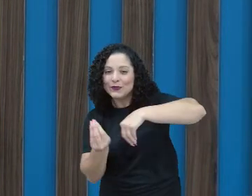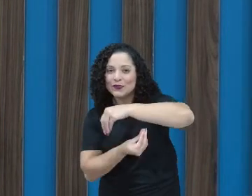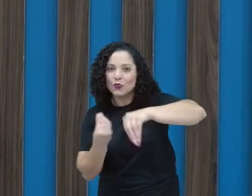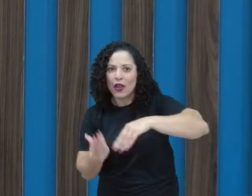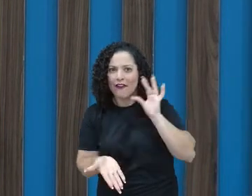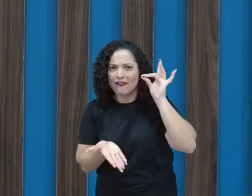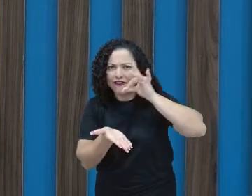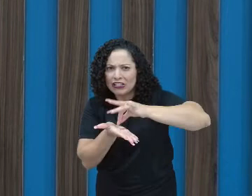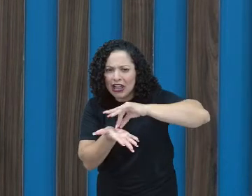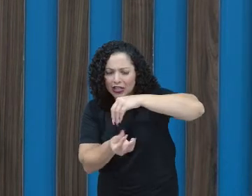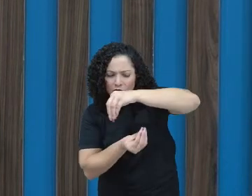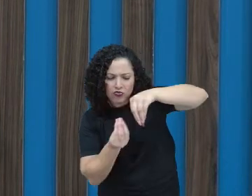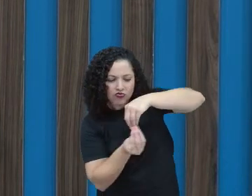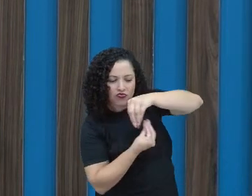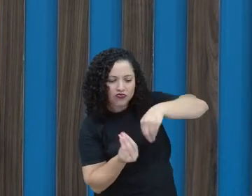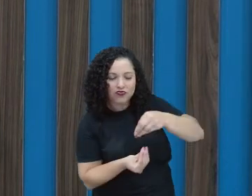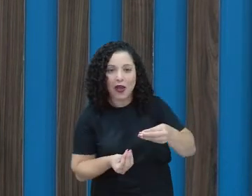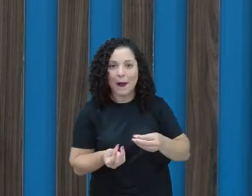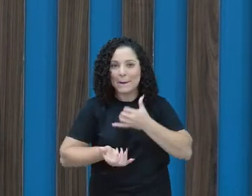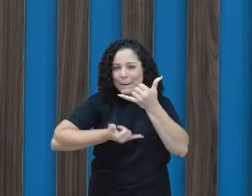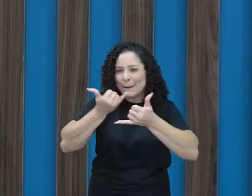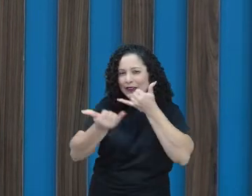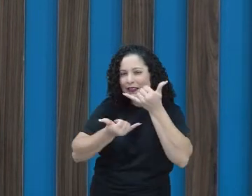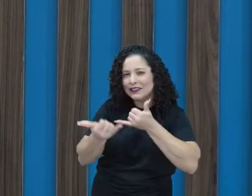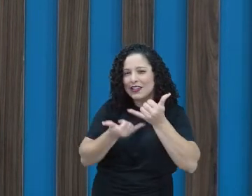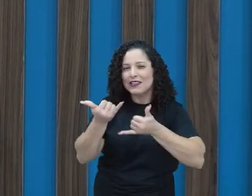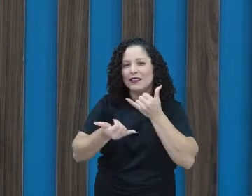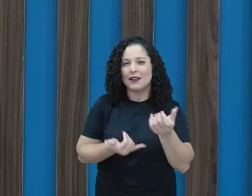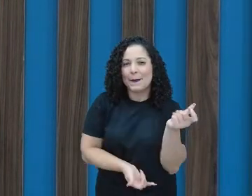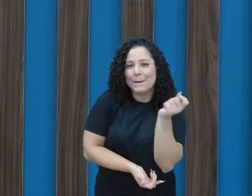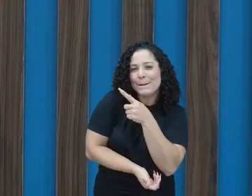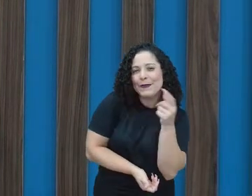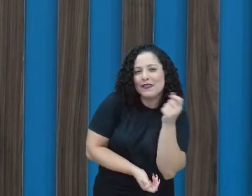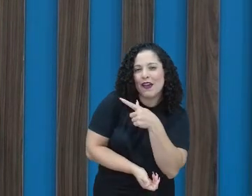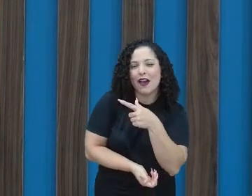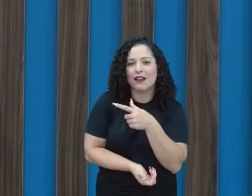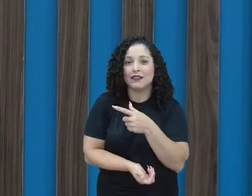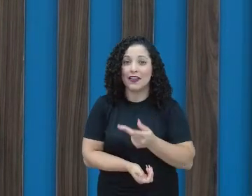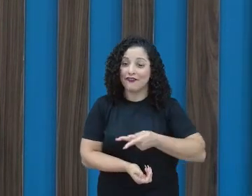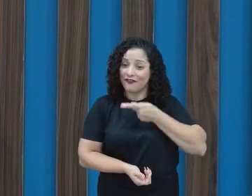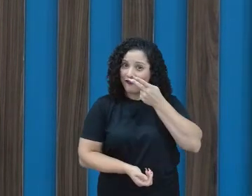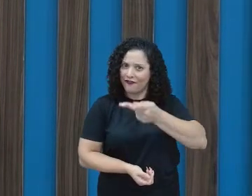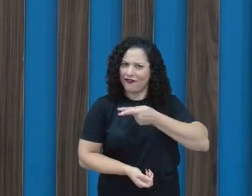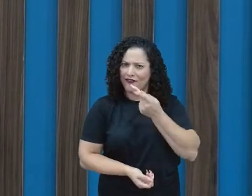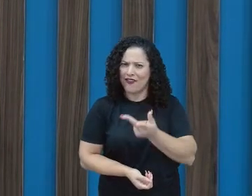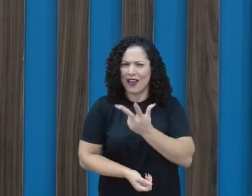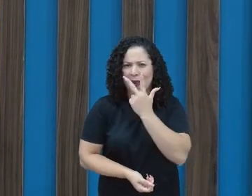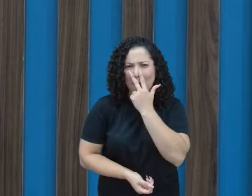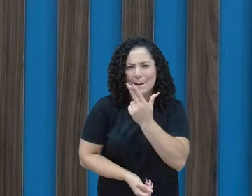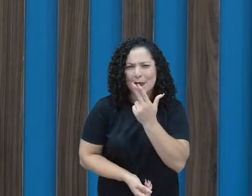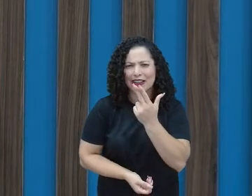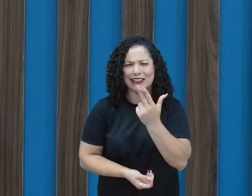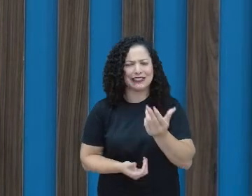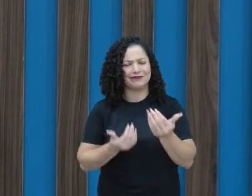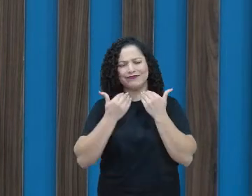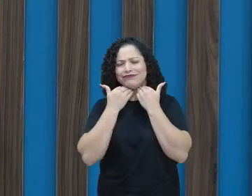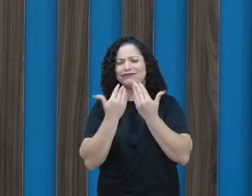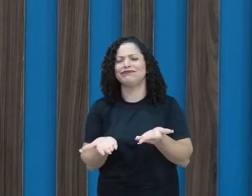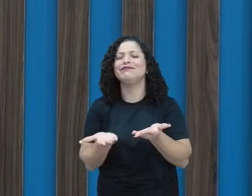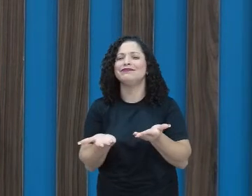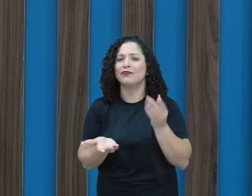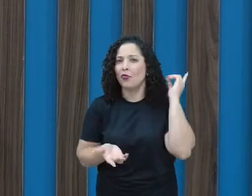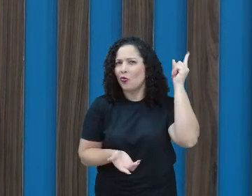modo como é passado, né? Parece que não é, que é uma loucura, mas na verdade não